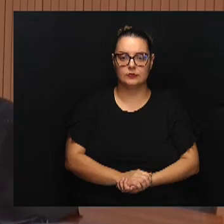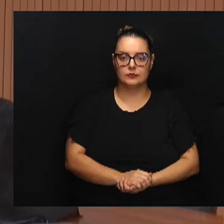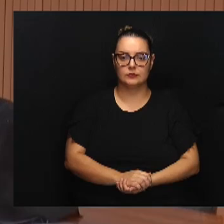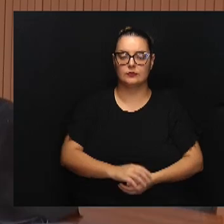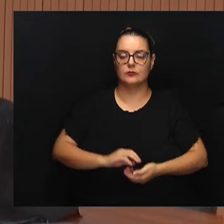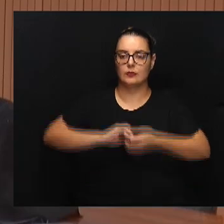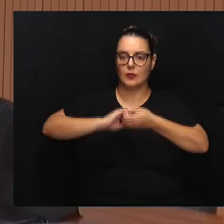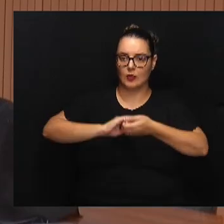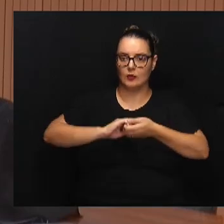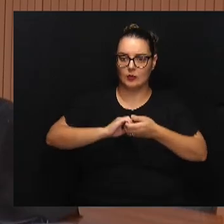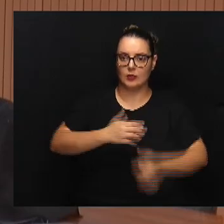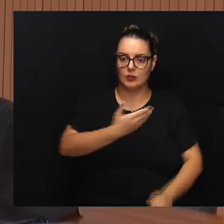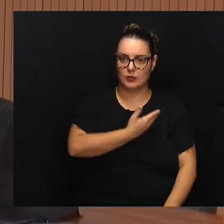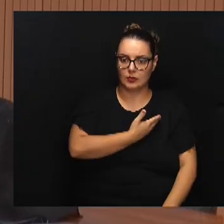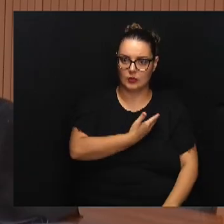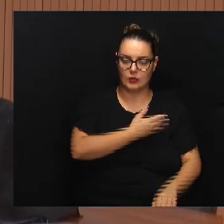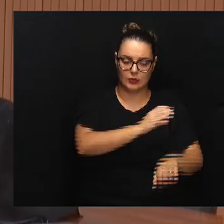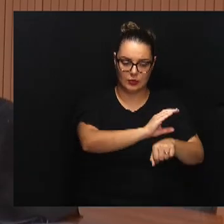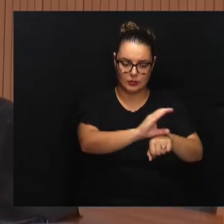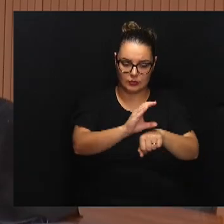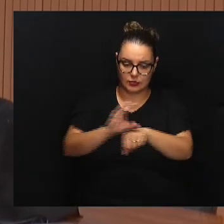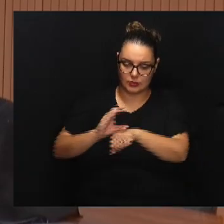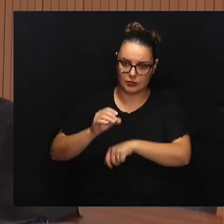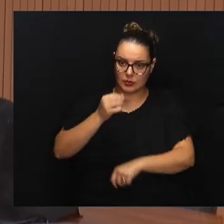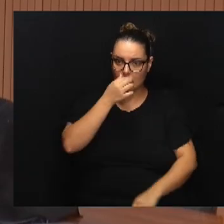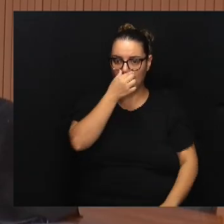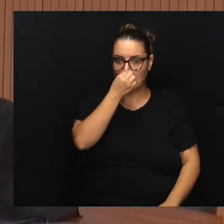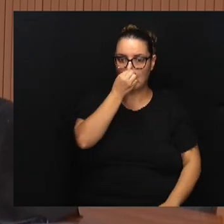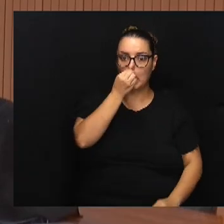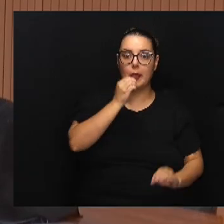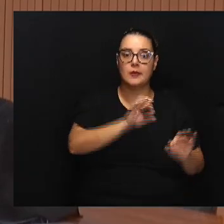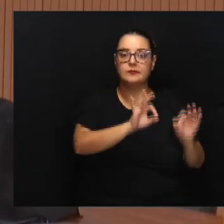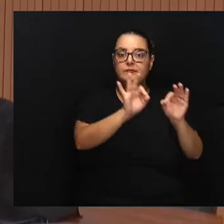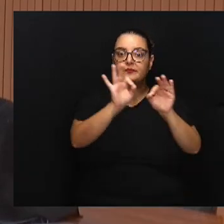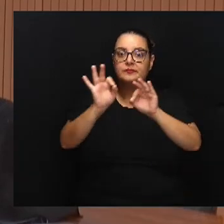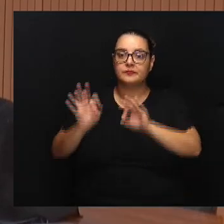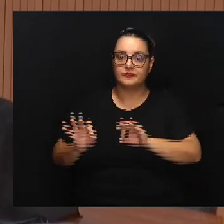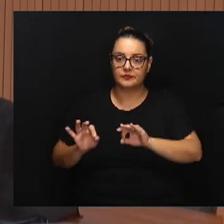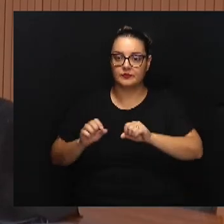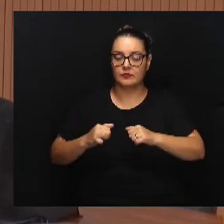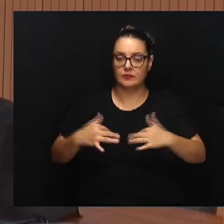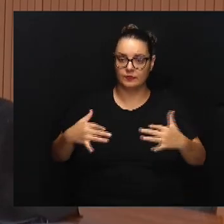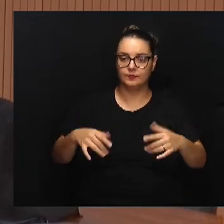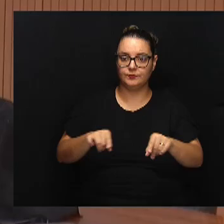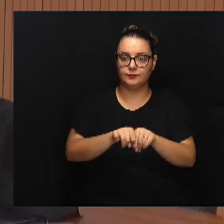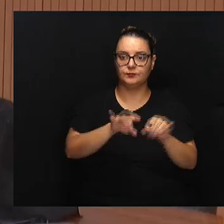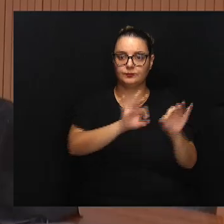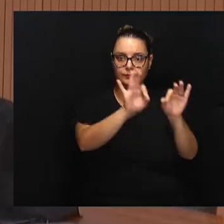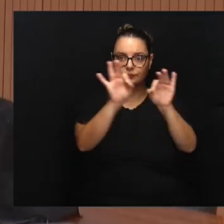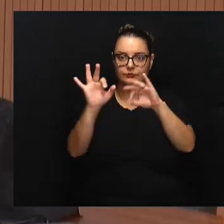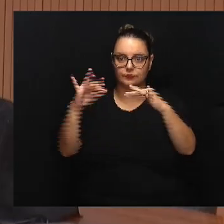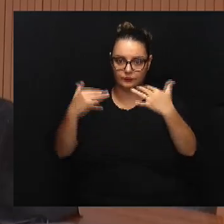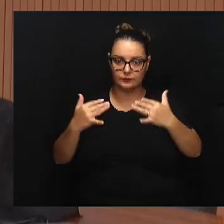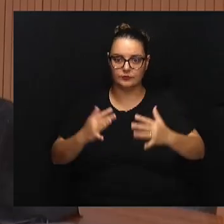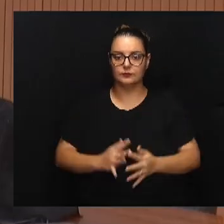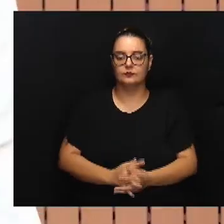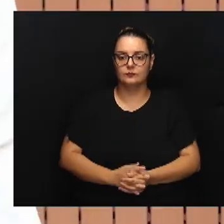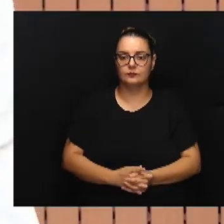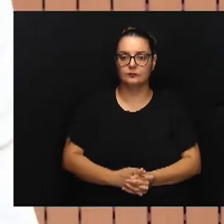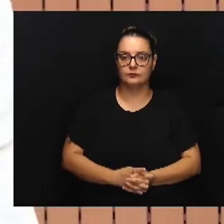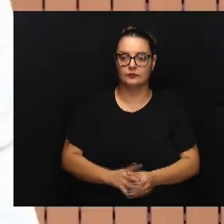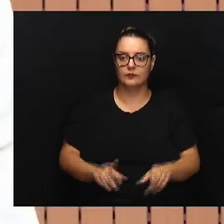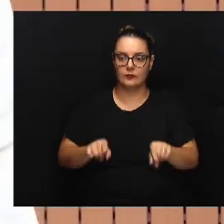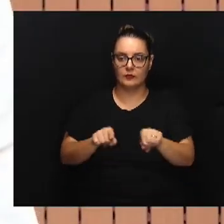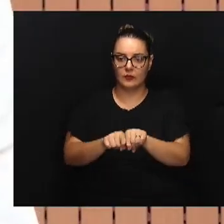Cumprimentar aqui os colegas de cursinhos que estão acompanhando no plenário e também nos assistindo. E